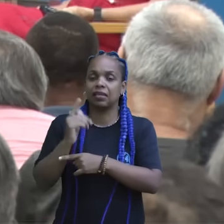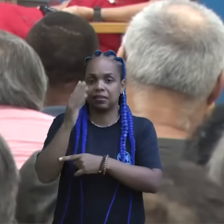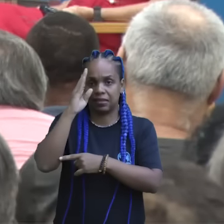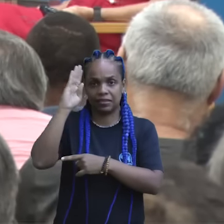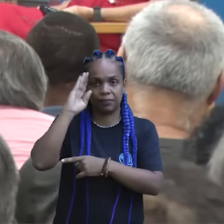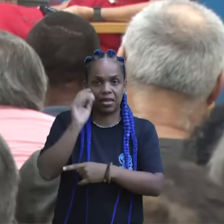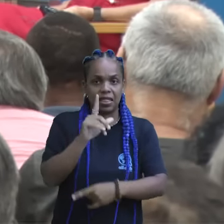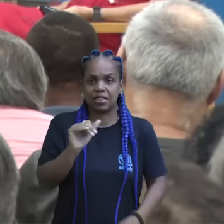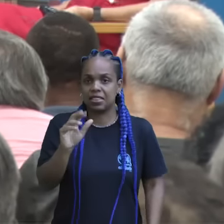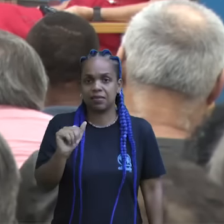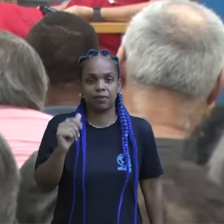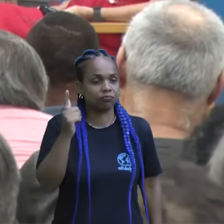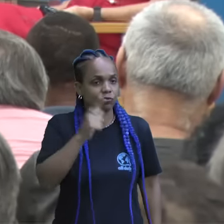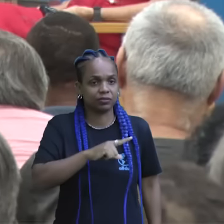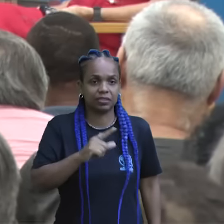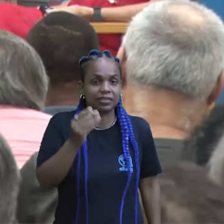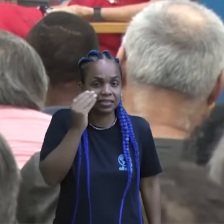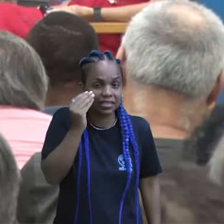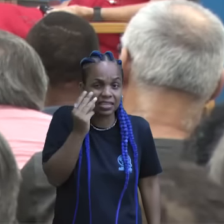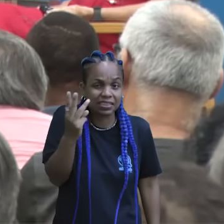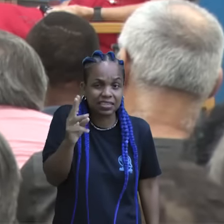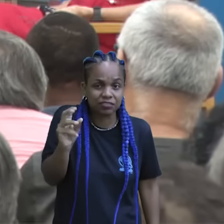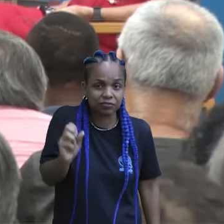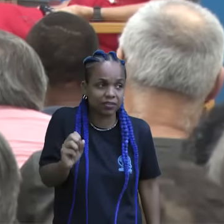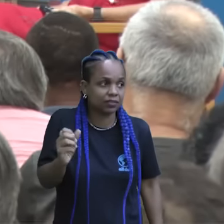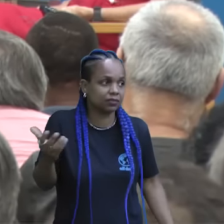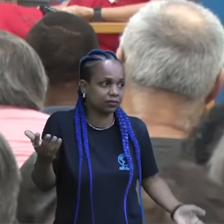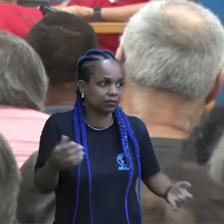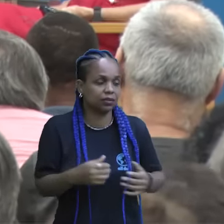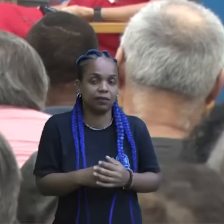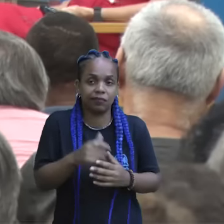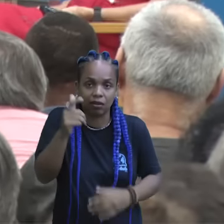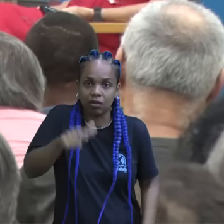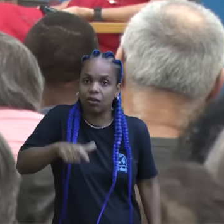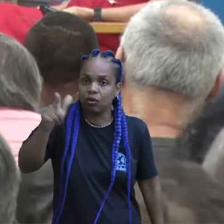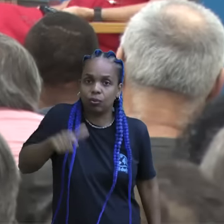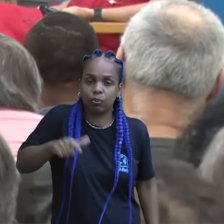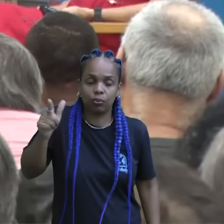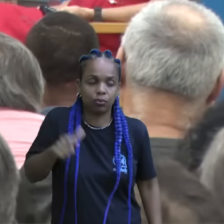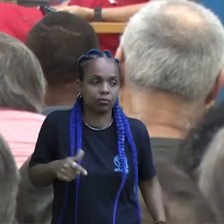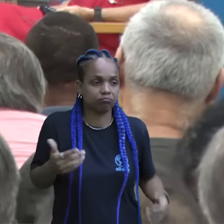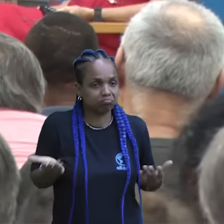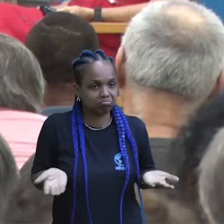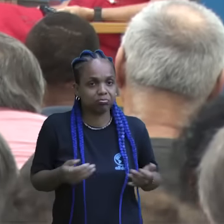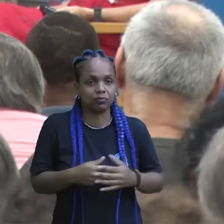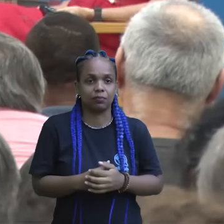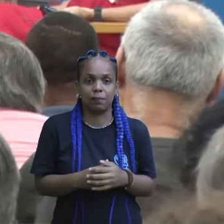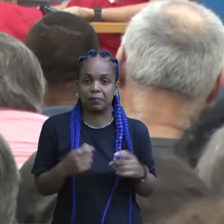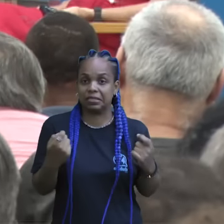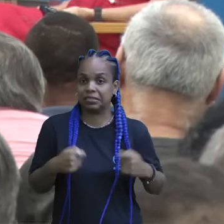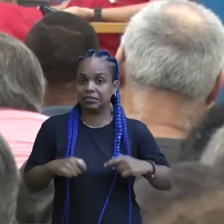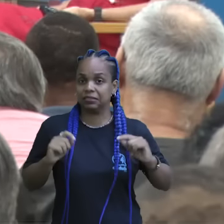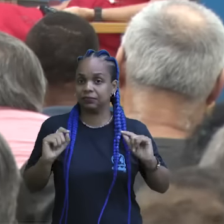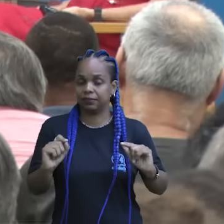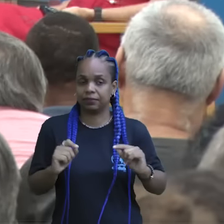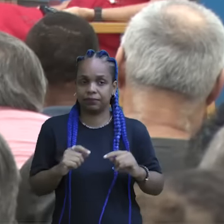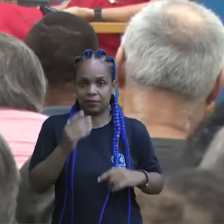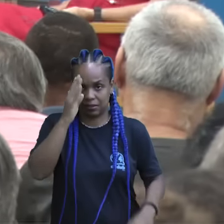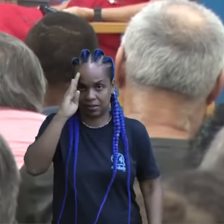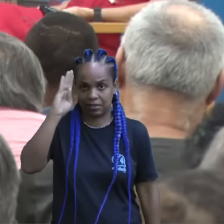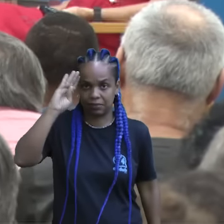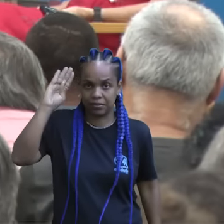acho que é preciso que a academia seja mais plural com o Brasil precisa ser plural